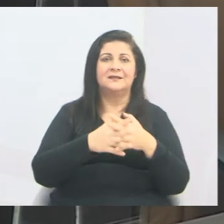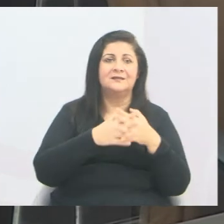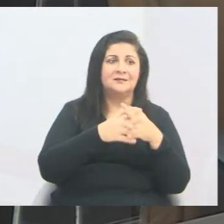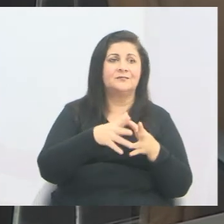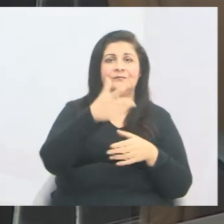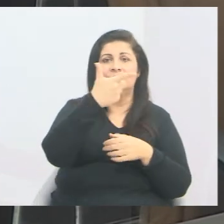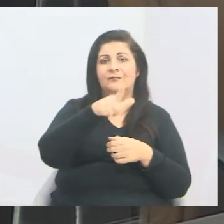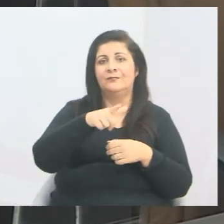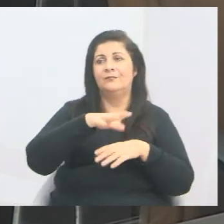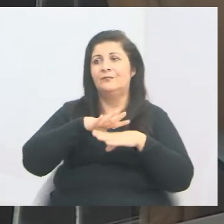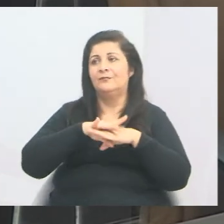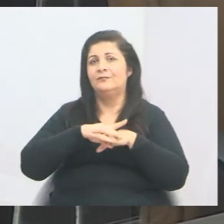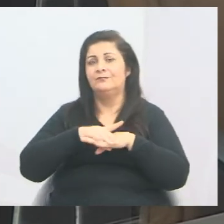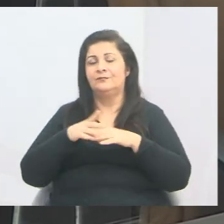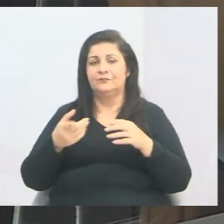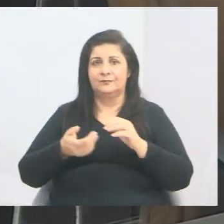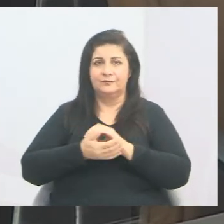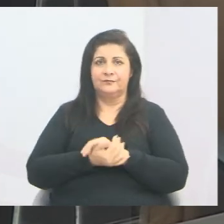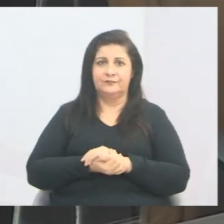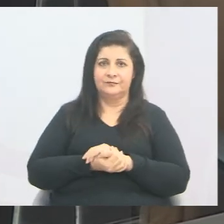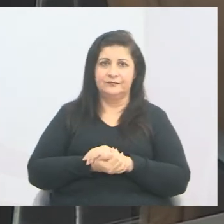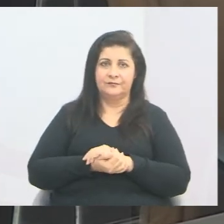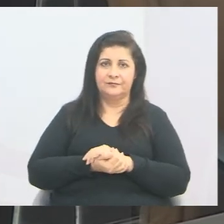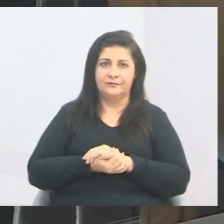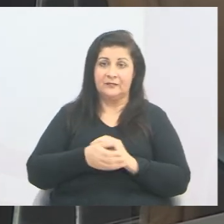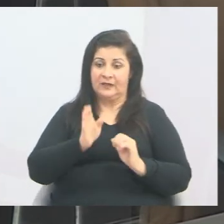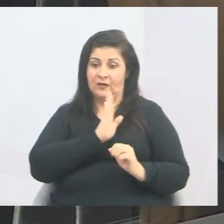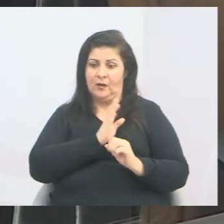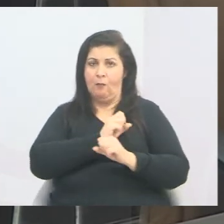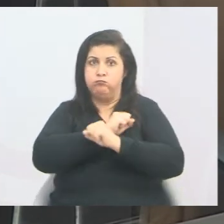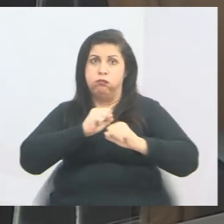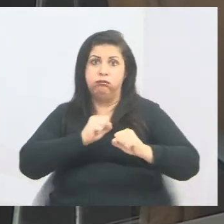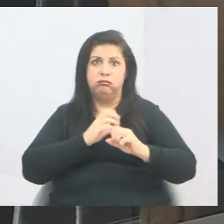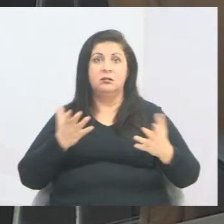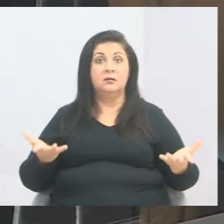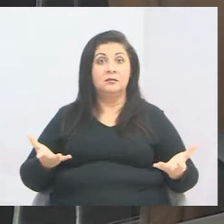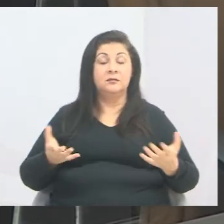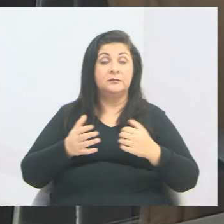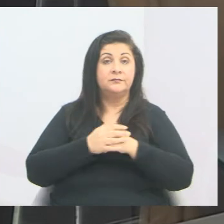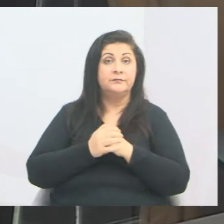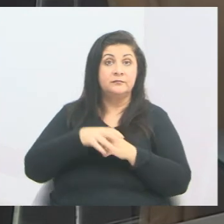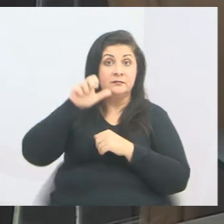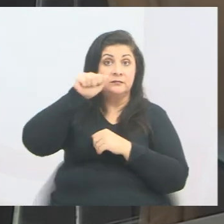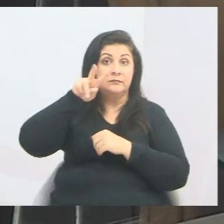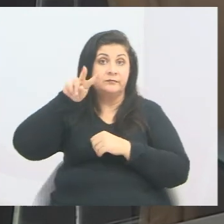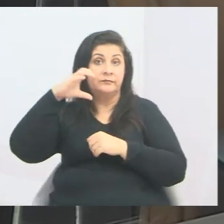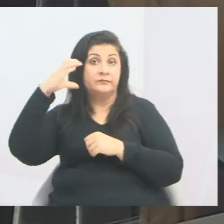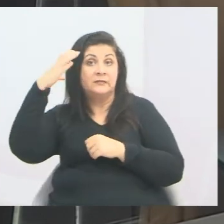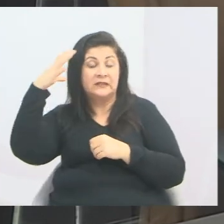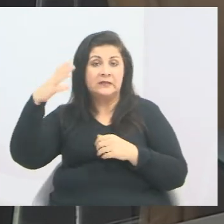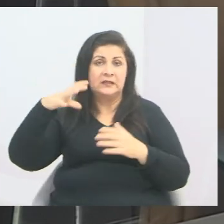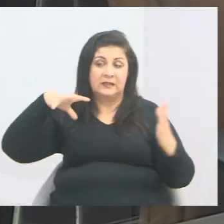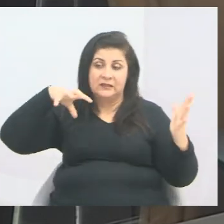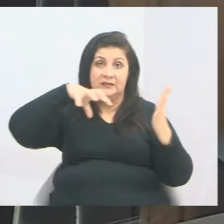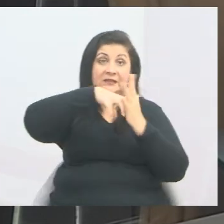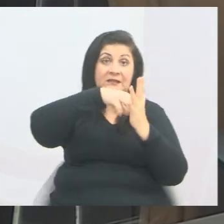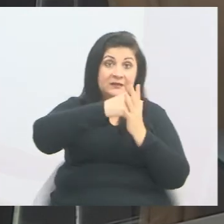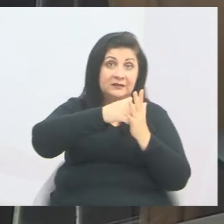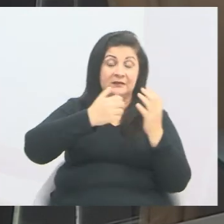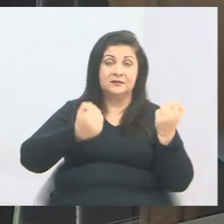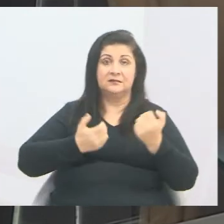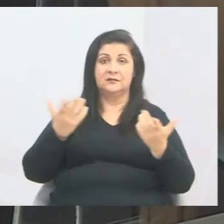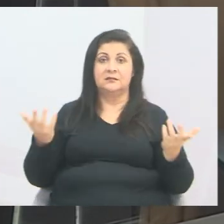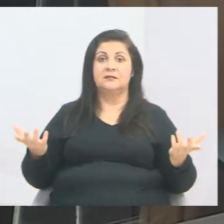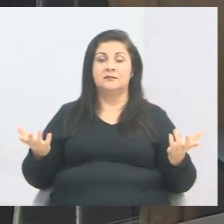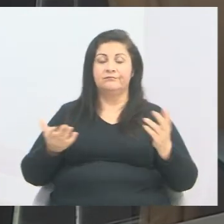os outros casos de comorbidades. No caso, um infartado, um AVC, um acidente de carro.